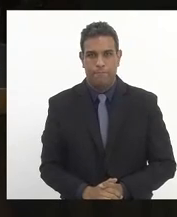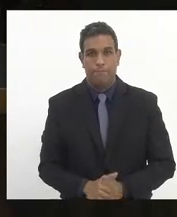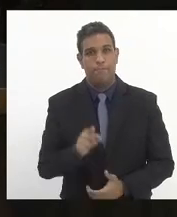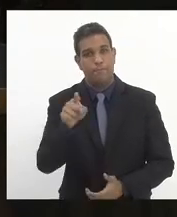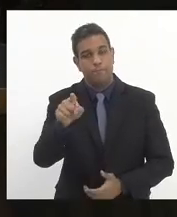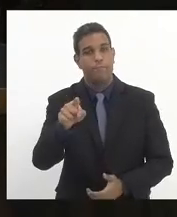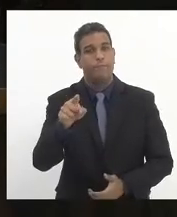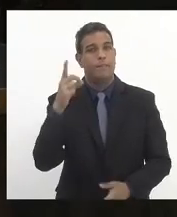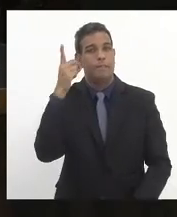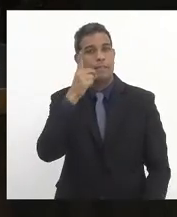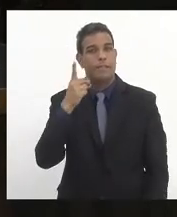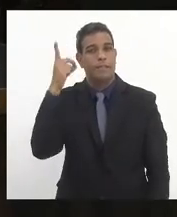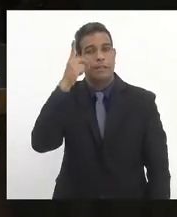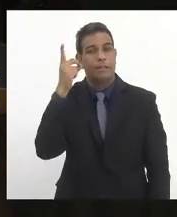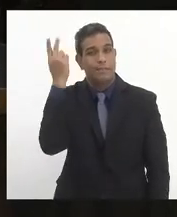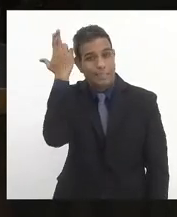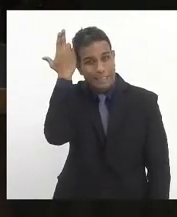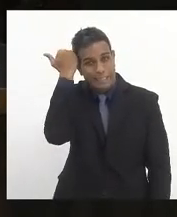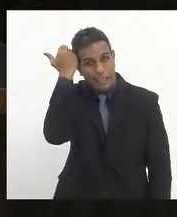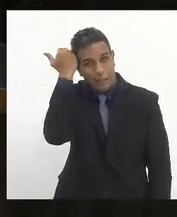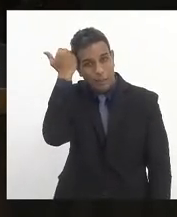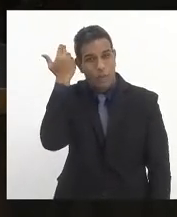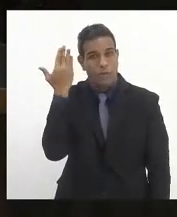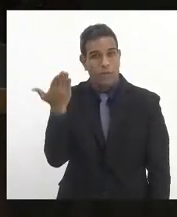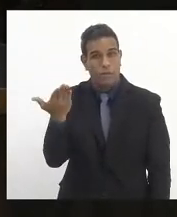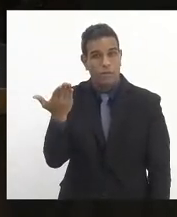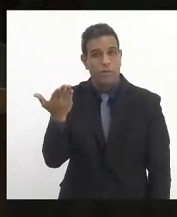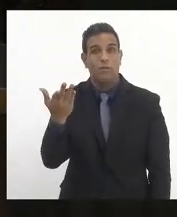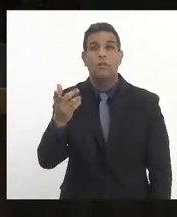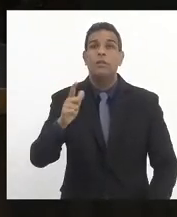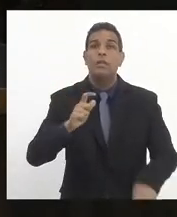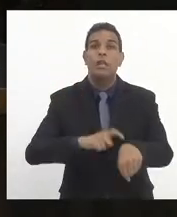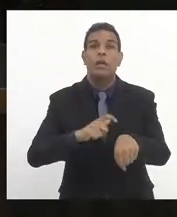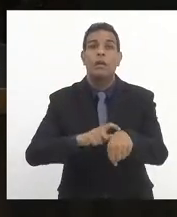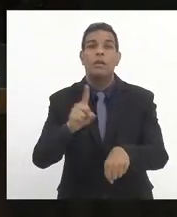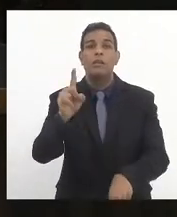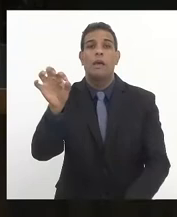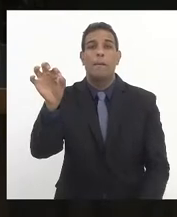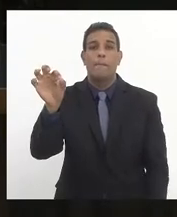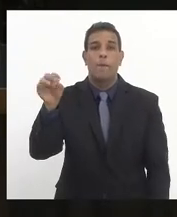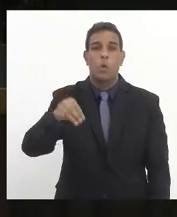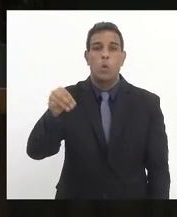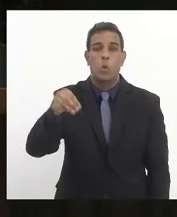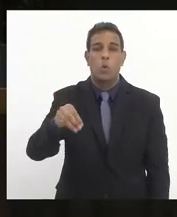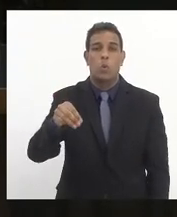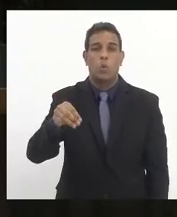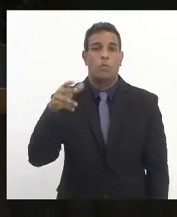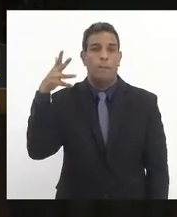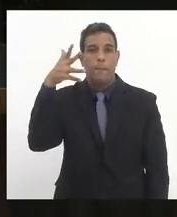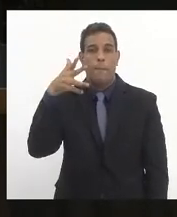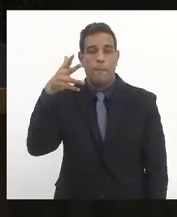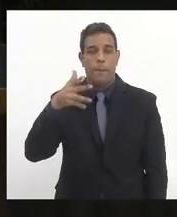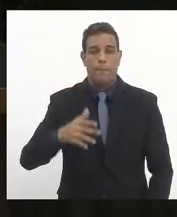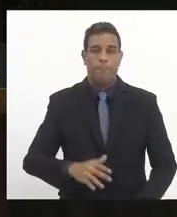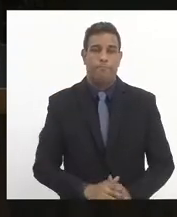poeta, deputado Eliomar Coelho. Vossa Excelência dispõe de 10 minutos regimentais.